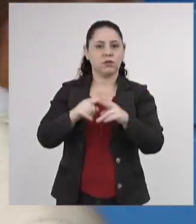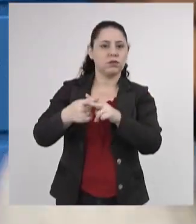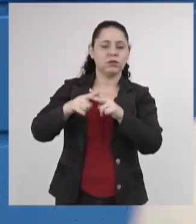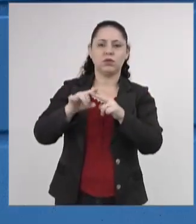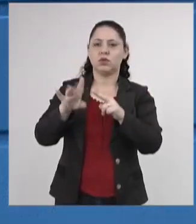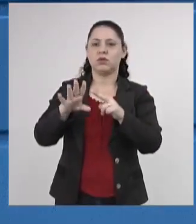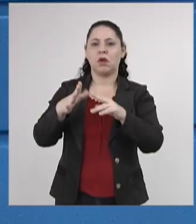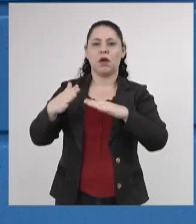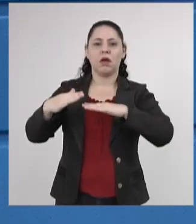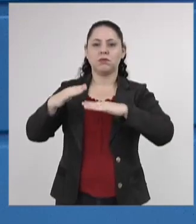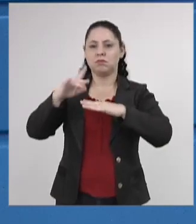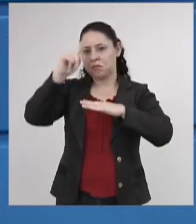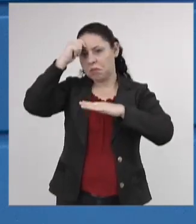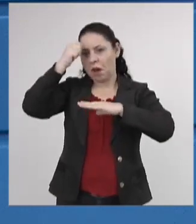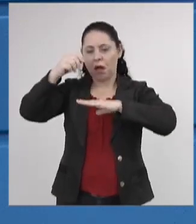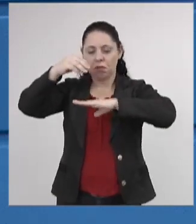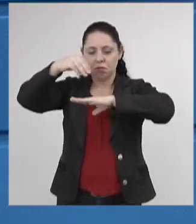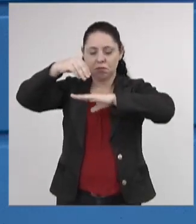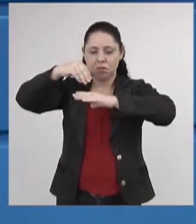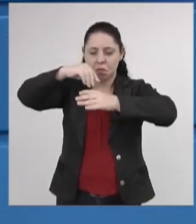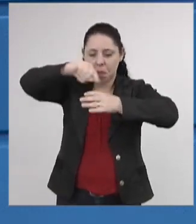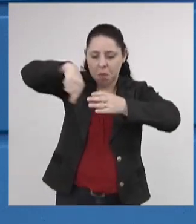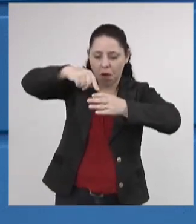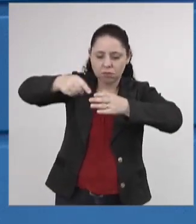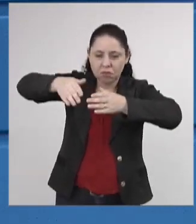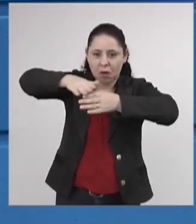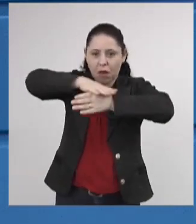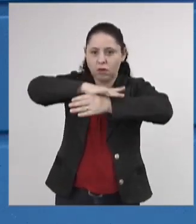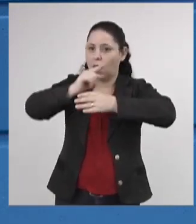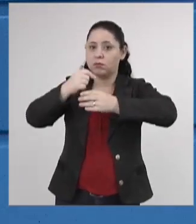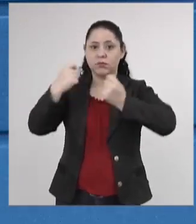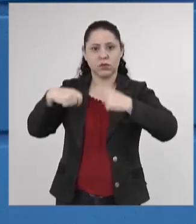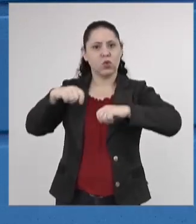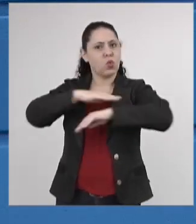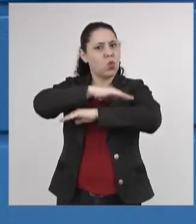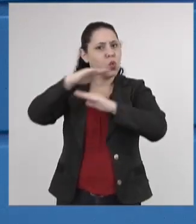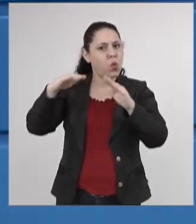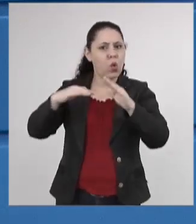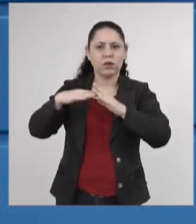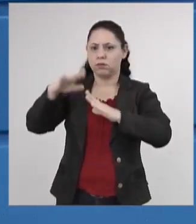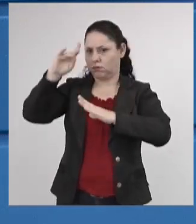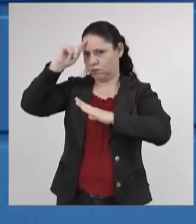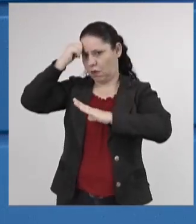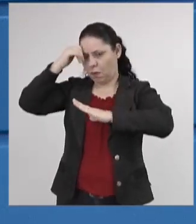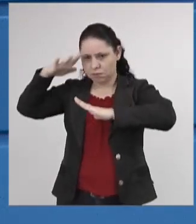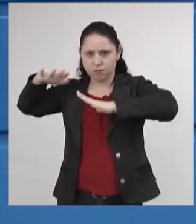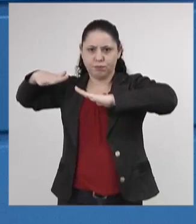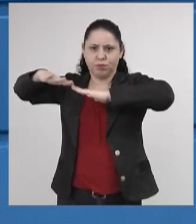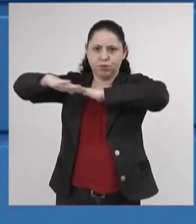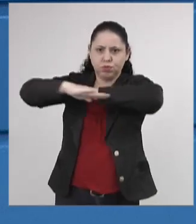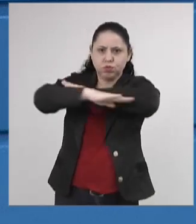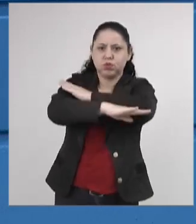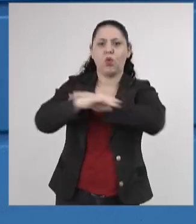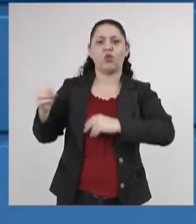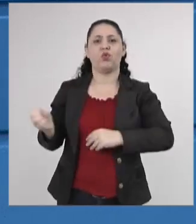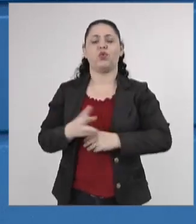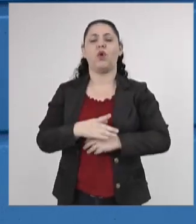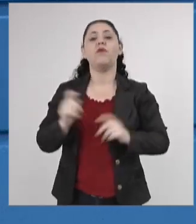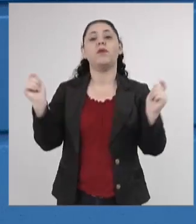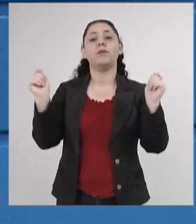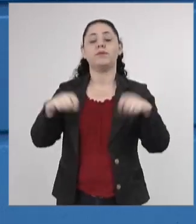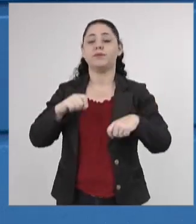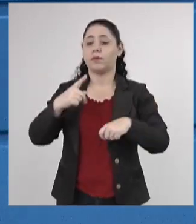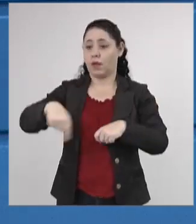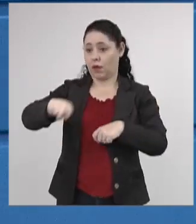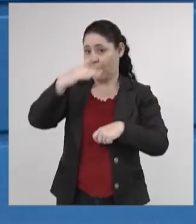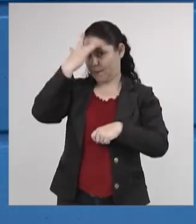apenas de tapa-buracos. Nós precisamos realmente do recapeamento de toda essa via para a gente garantir, né,